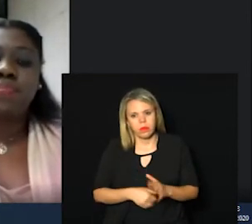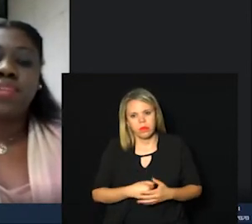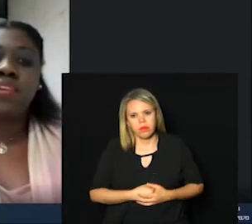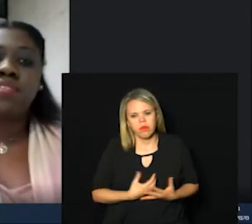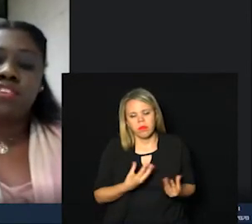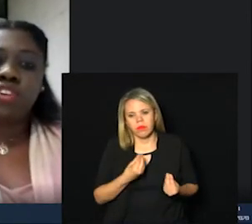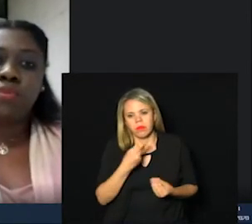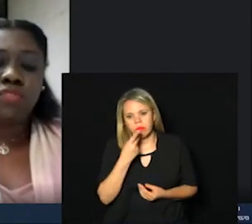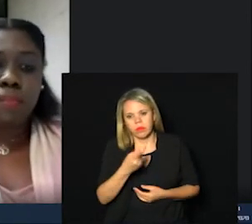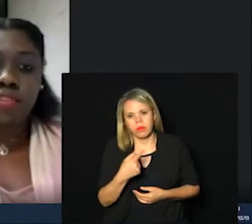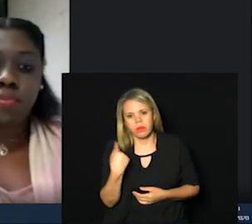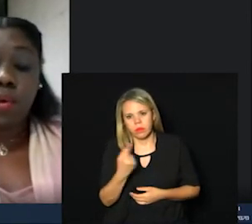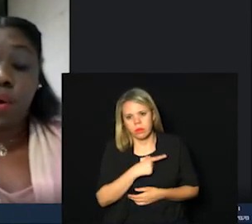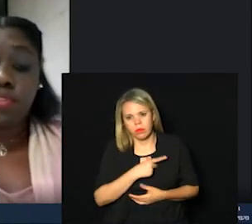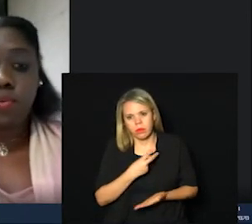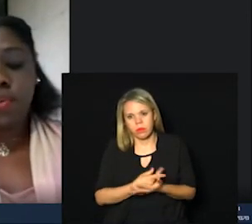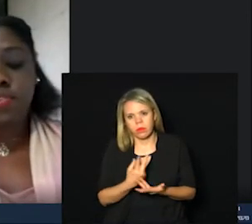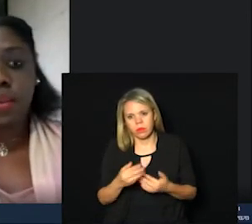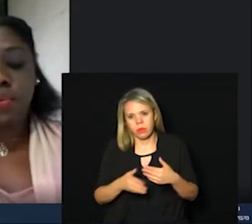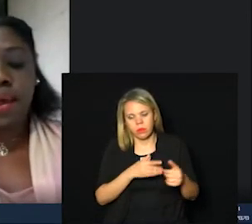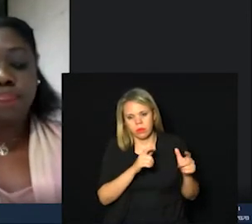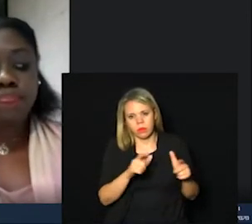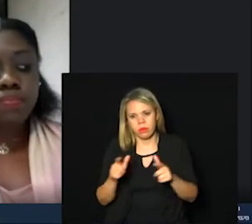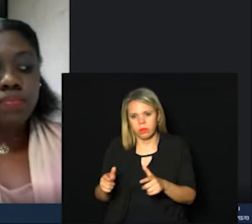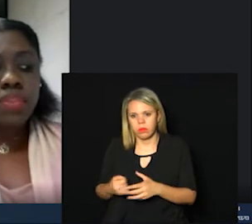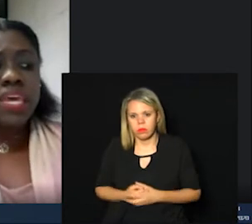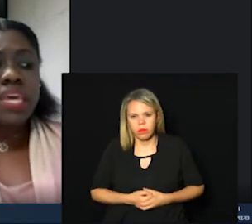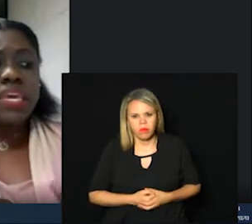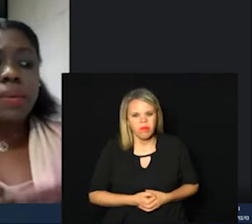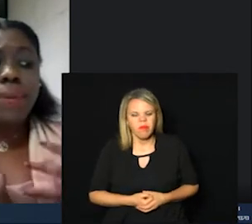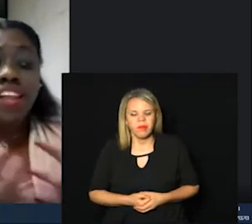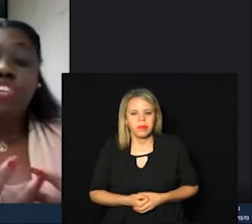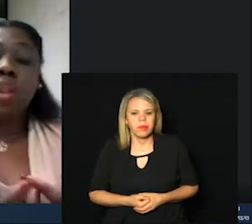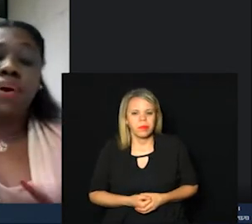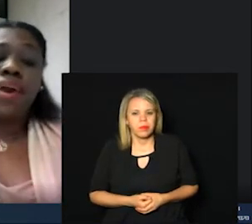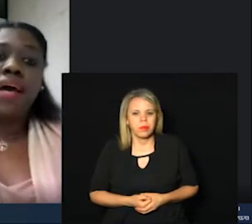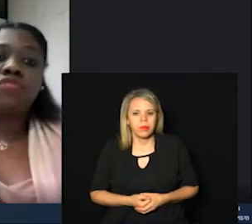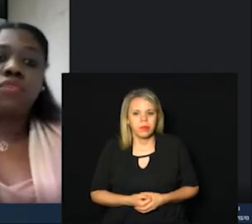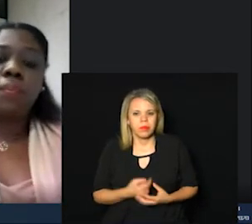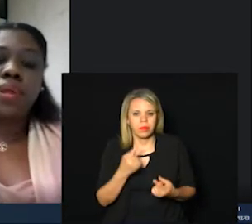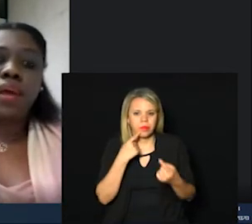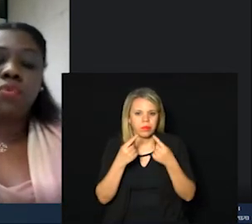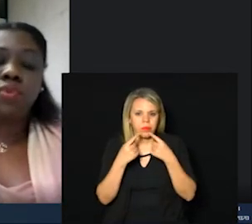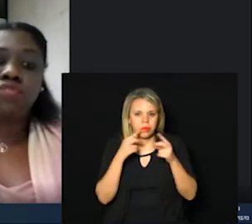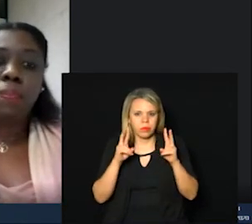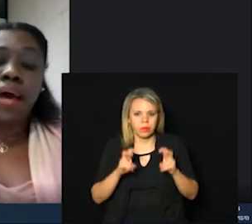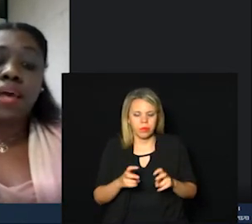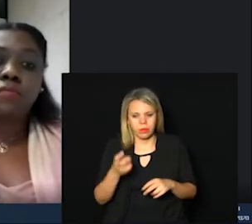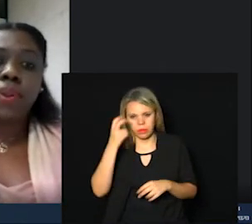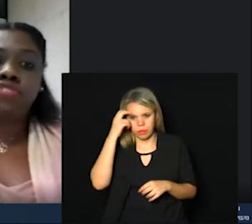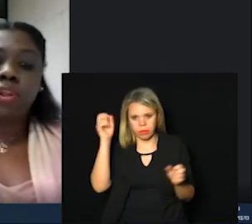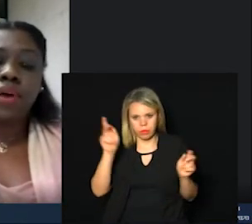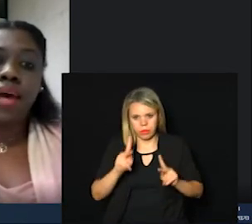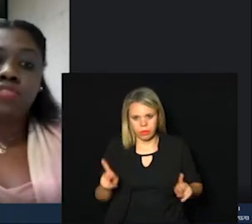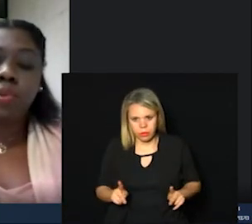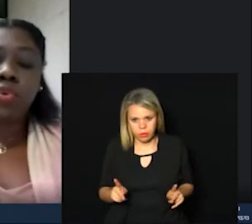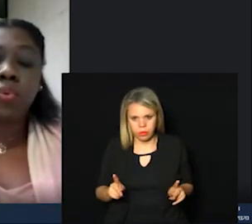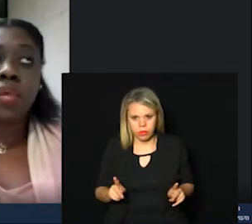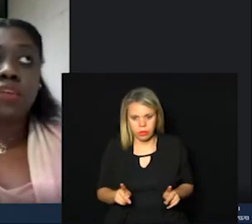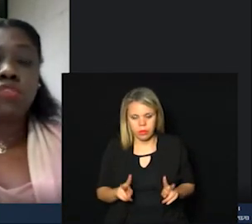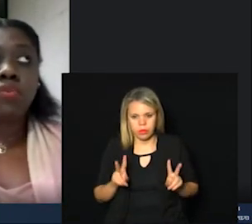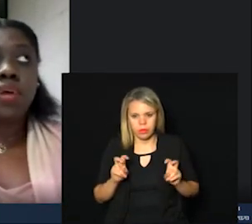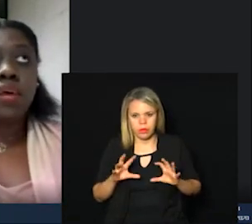muito, que nós sejamos os mesmos em qualquer lugar. E para dialogar sobre a cultura de paz, para dialogar sobre